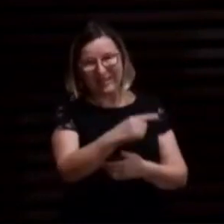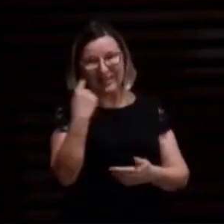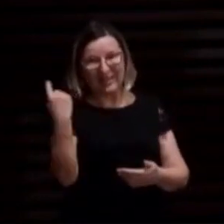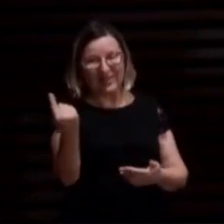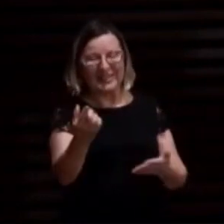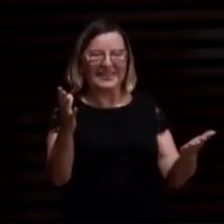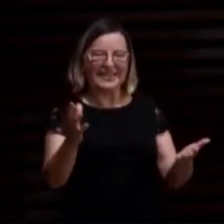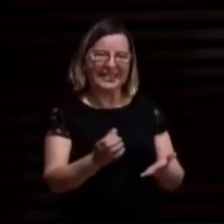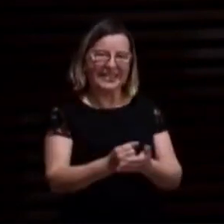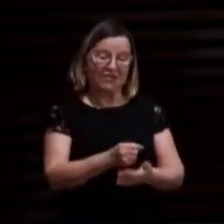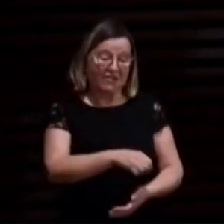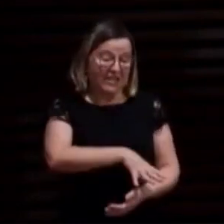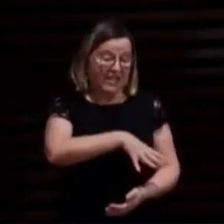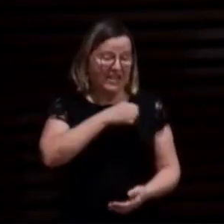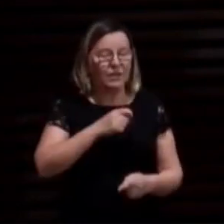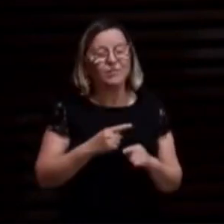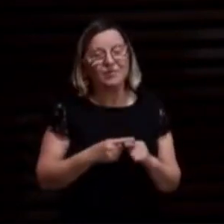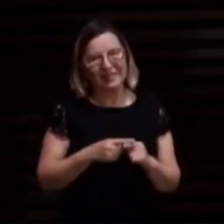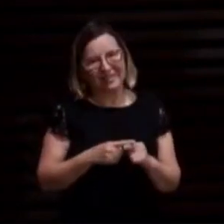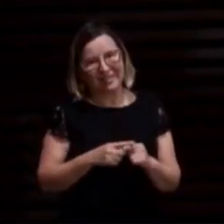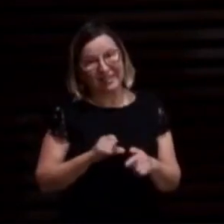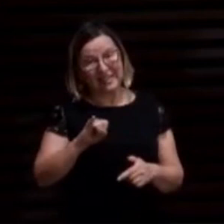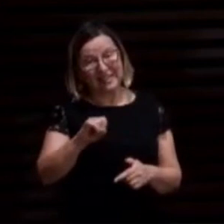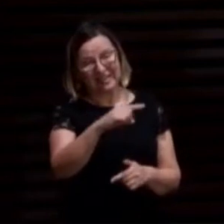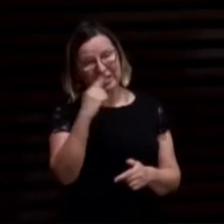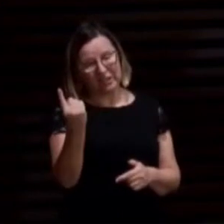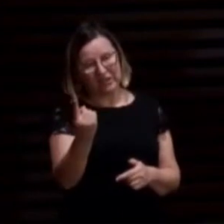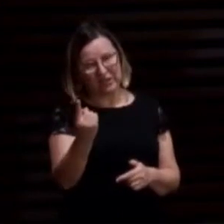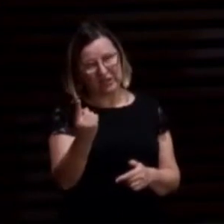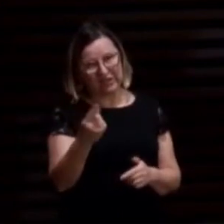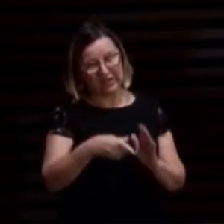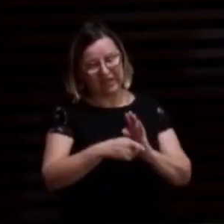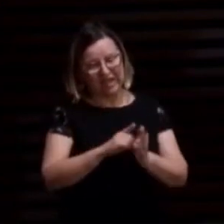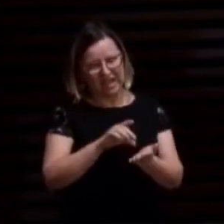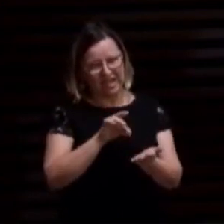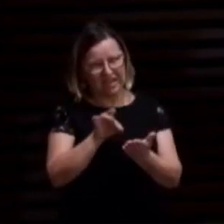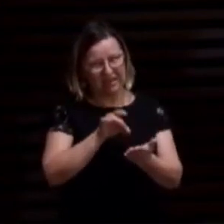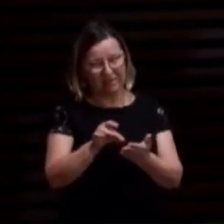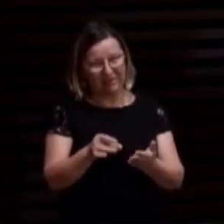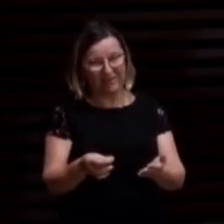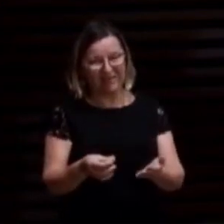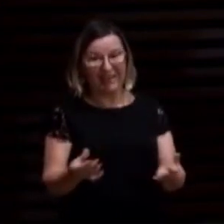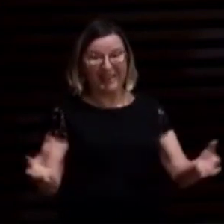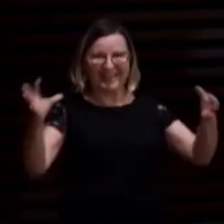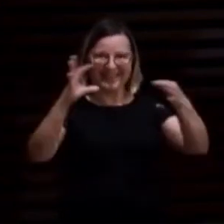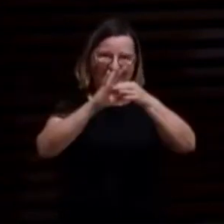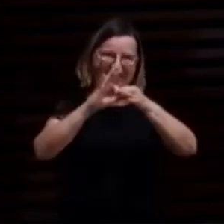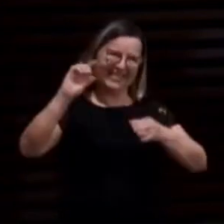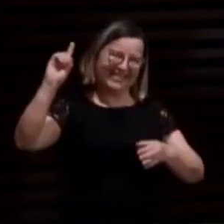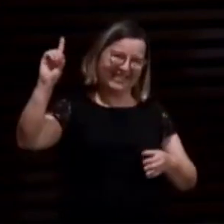da ira. Porque se nós, quando inimigos, fomos reconciliados com